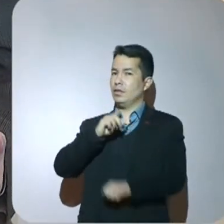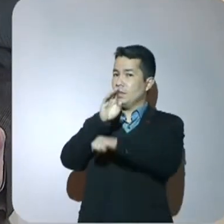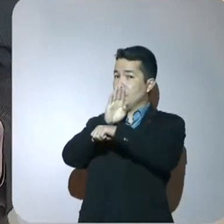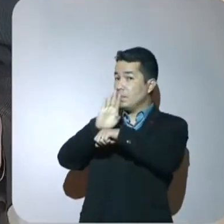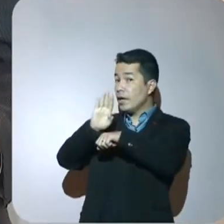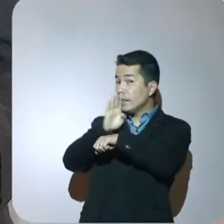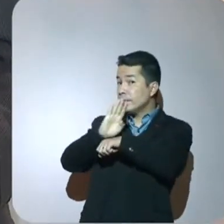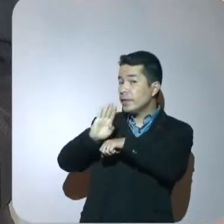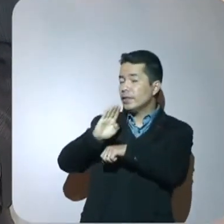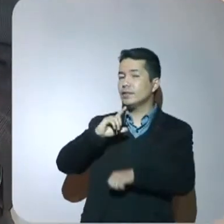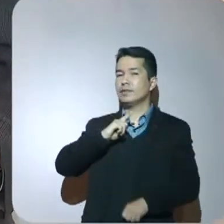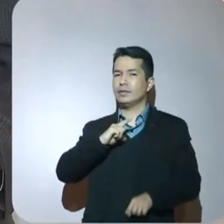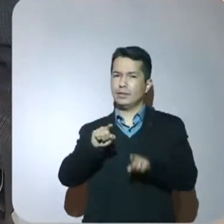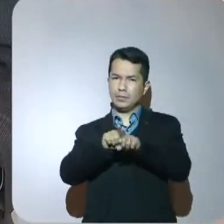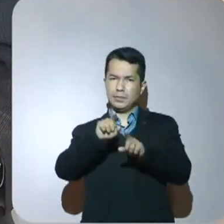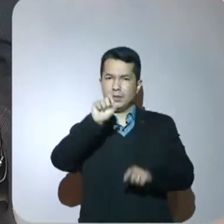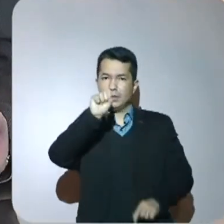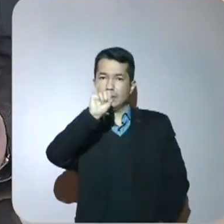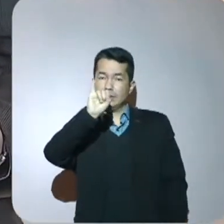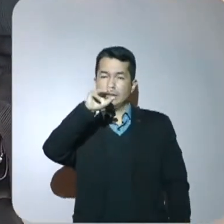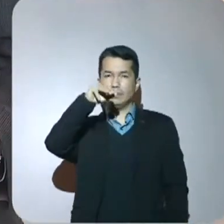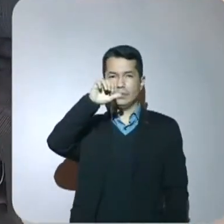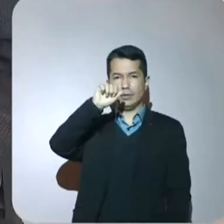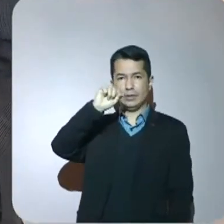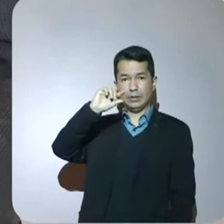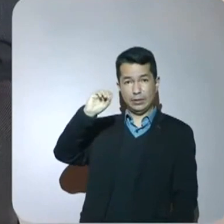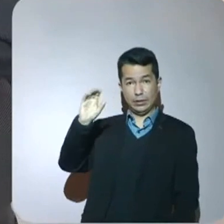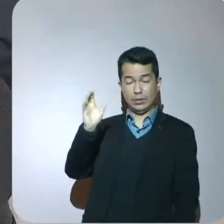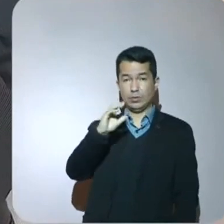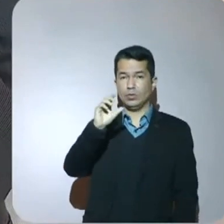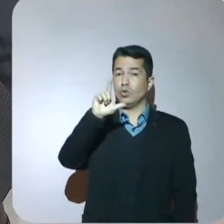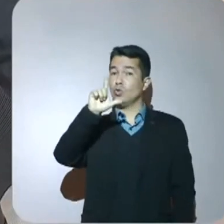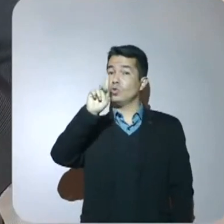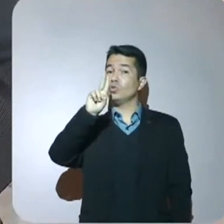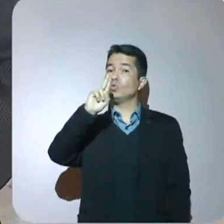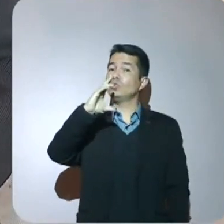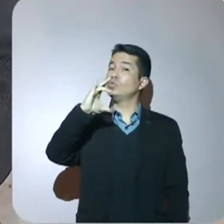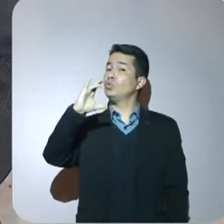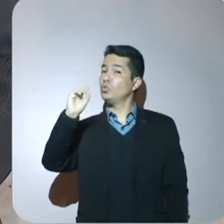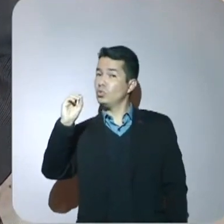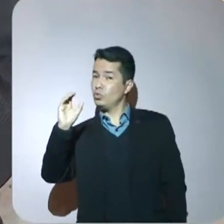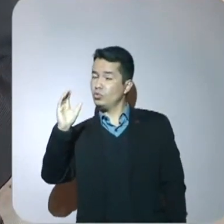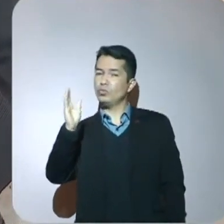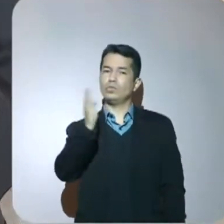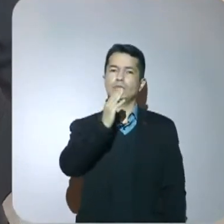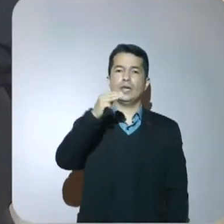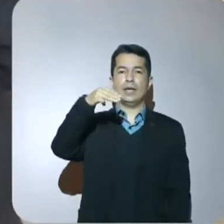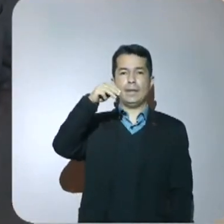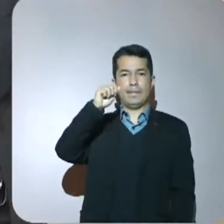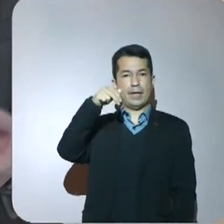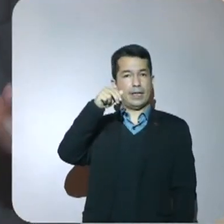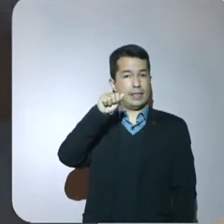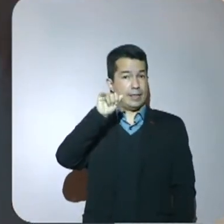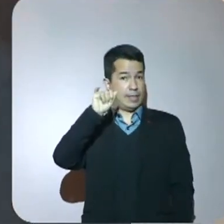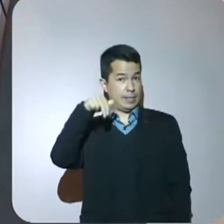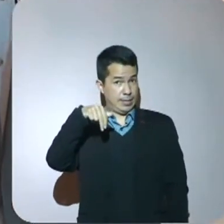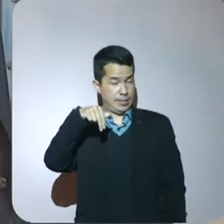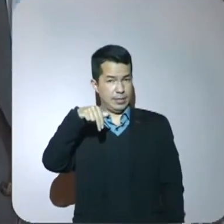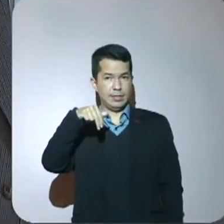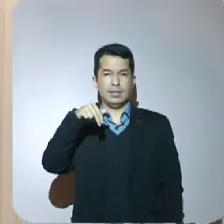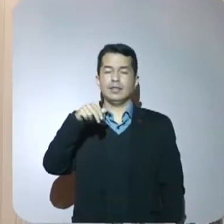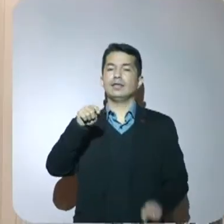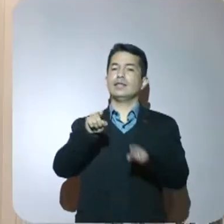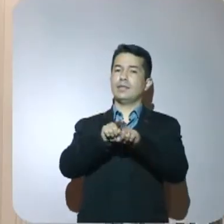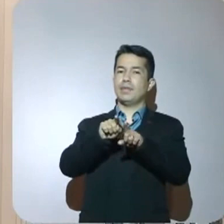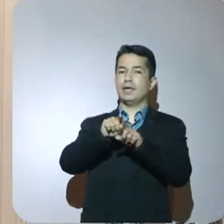chamado Negro, Lúcio de Cirene, Manaém, que havia sido criado junto com o governador Herodes, e